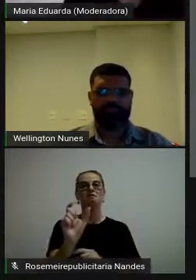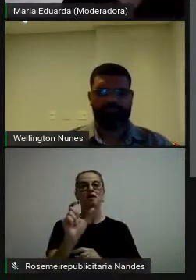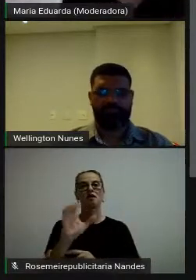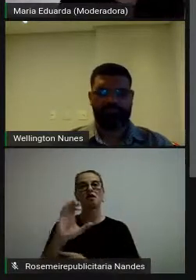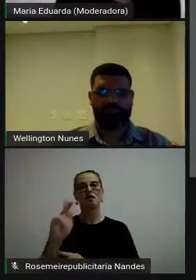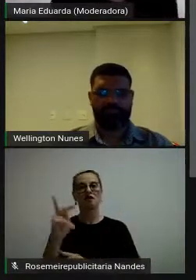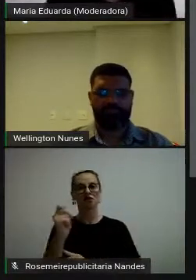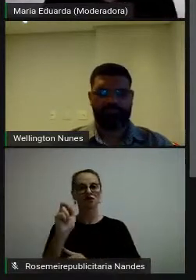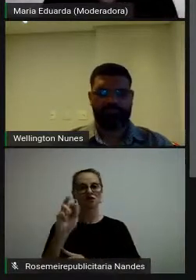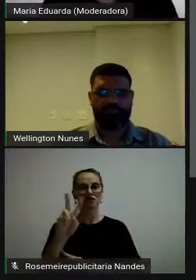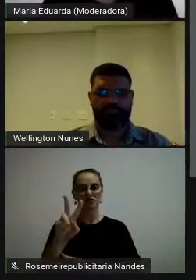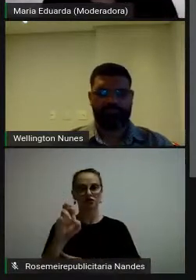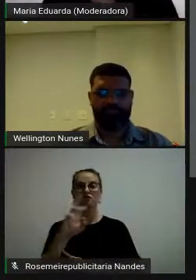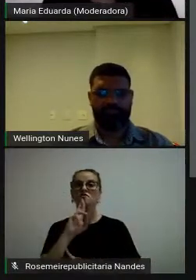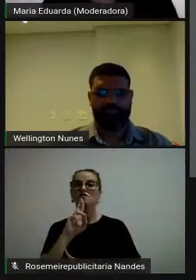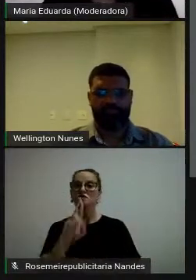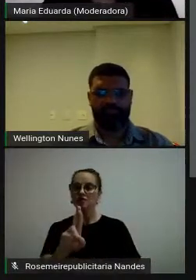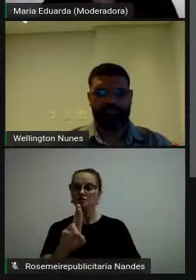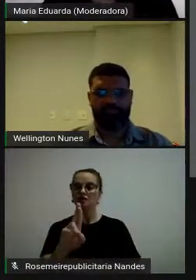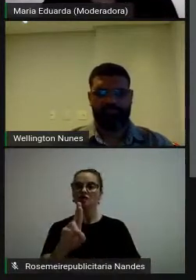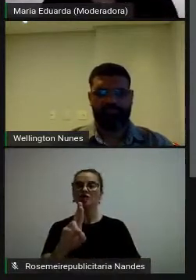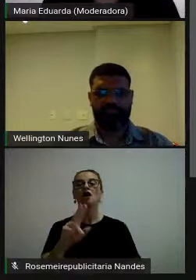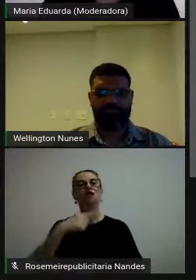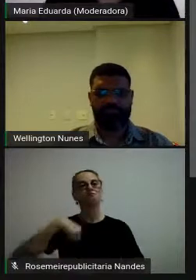durante a live.